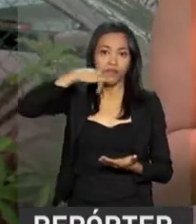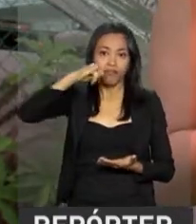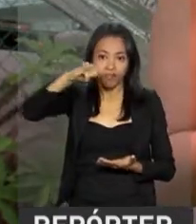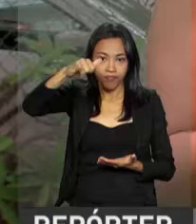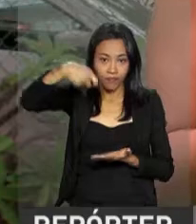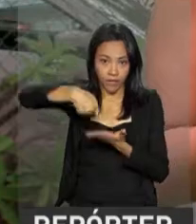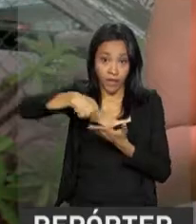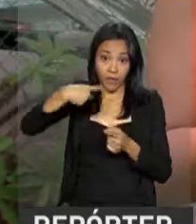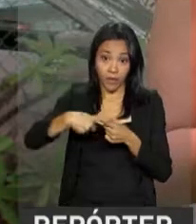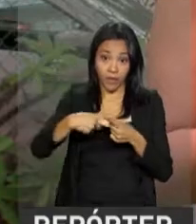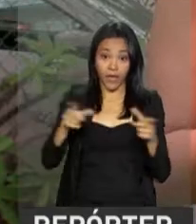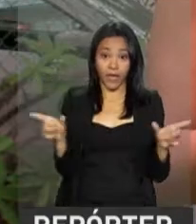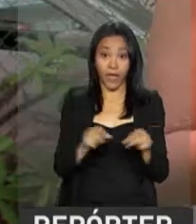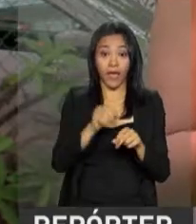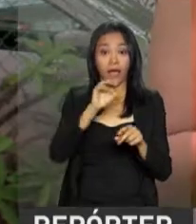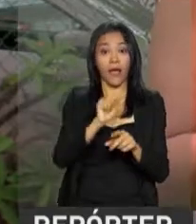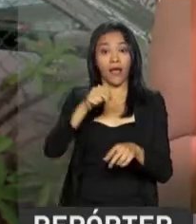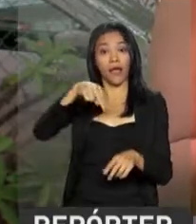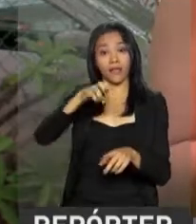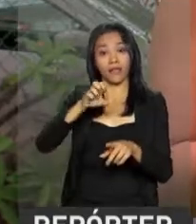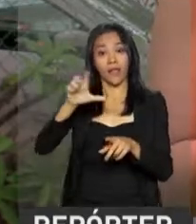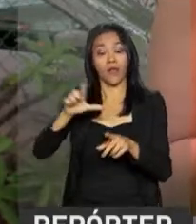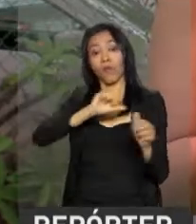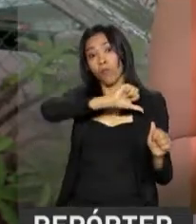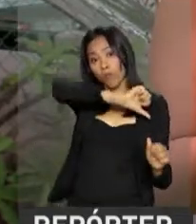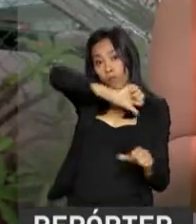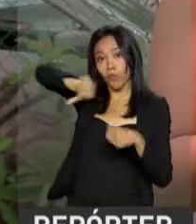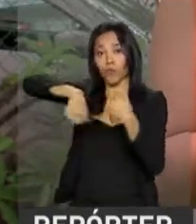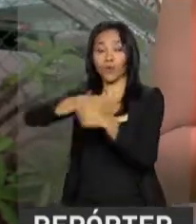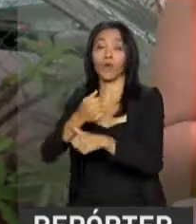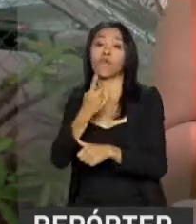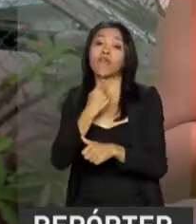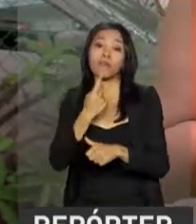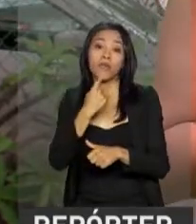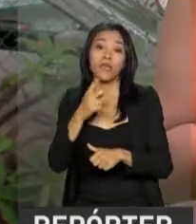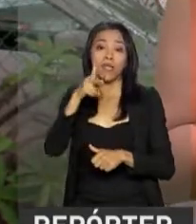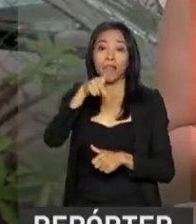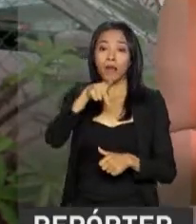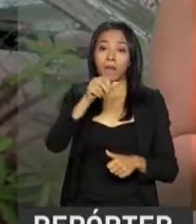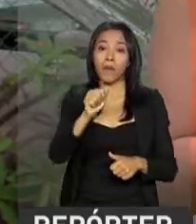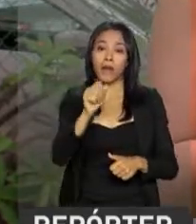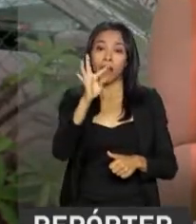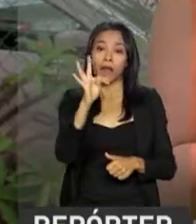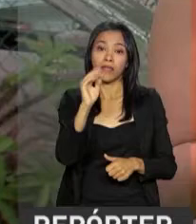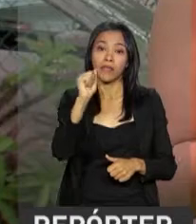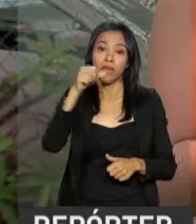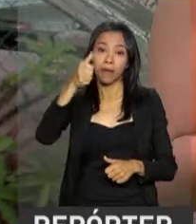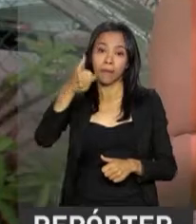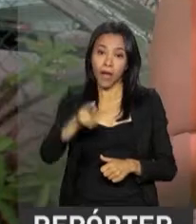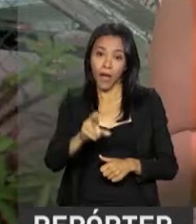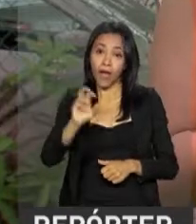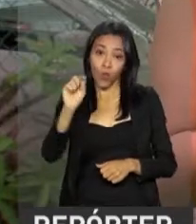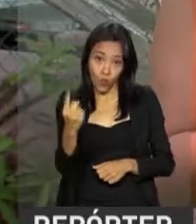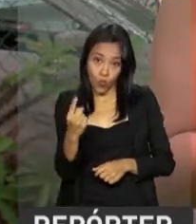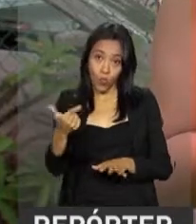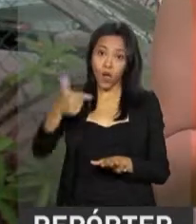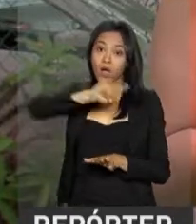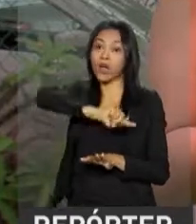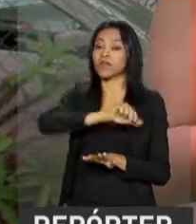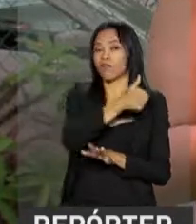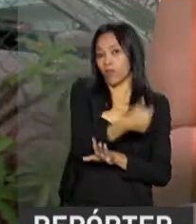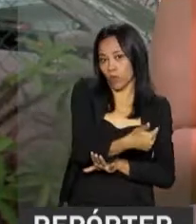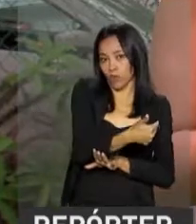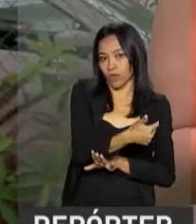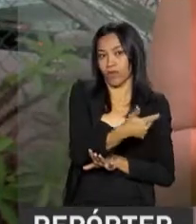porque anel mudou a bandeira tarifária para vermelha patamar 1 no mês passado estava no patamar 2 agora o quilowatt/hora